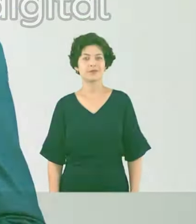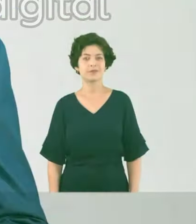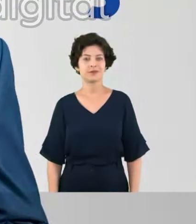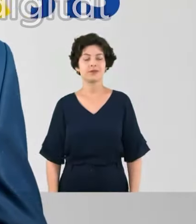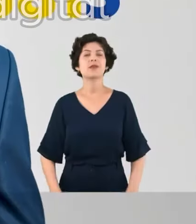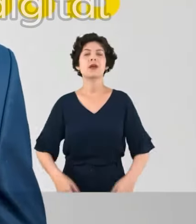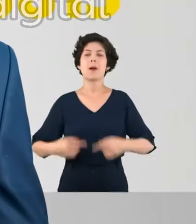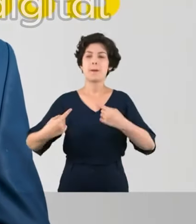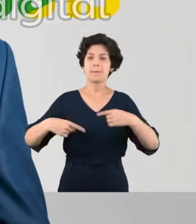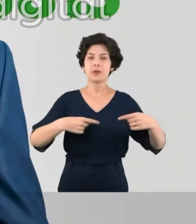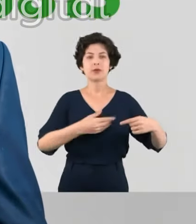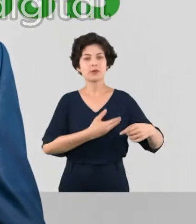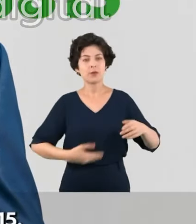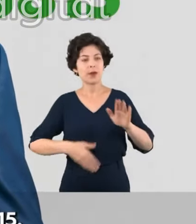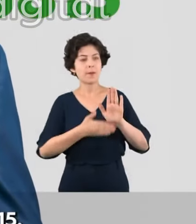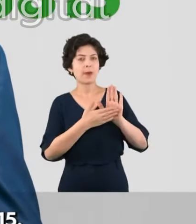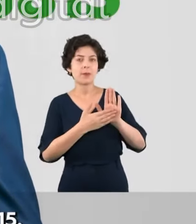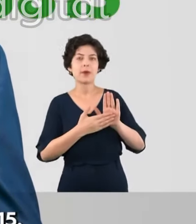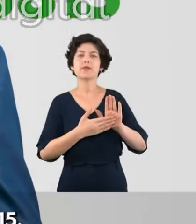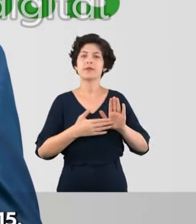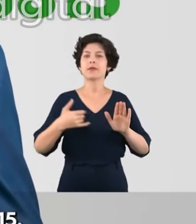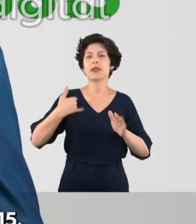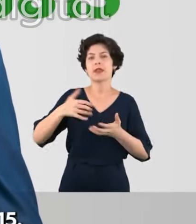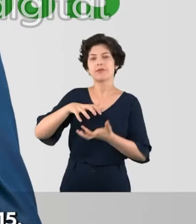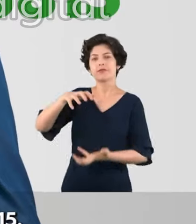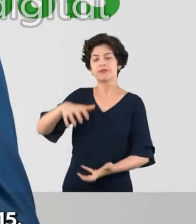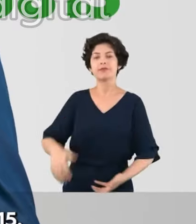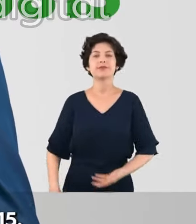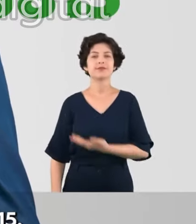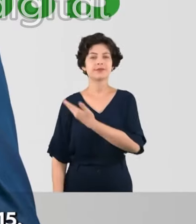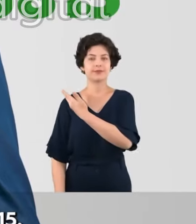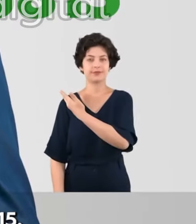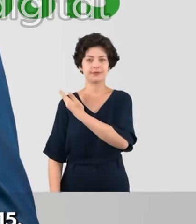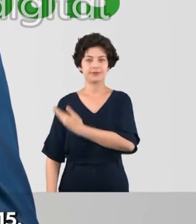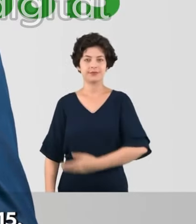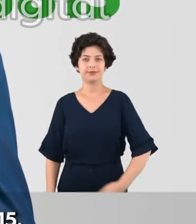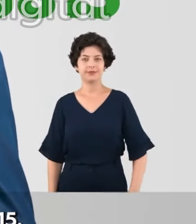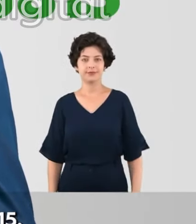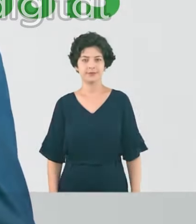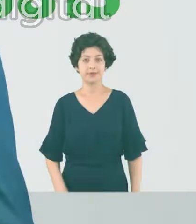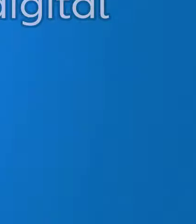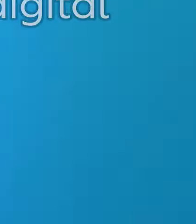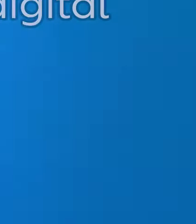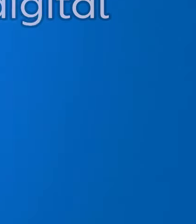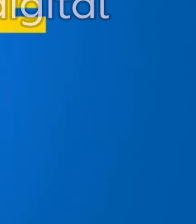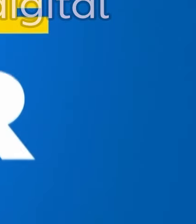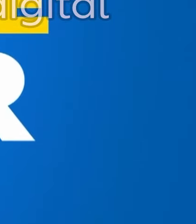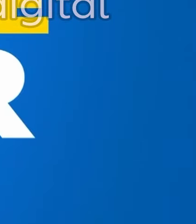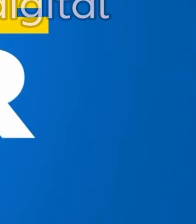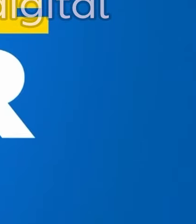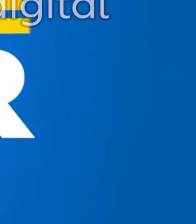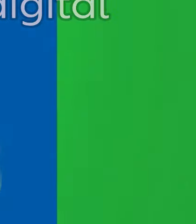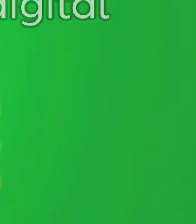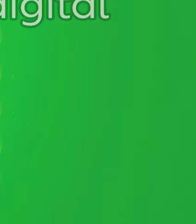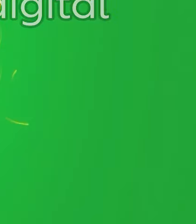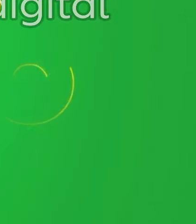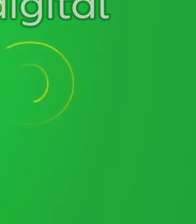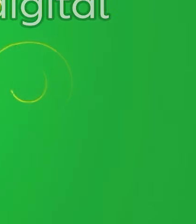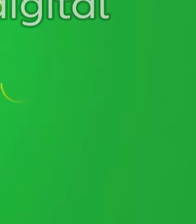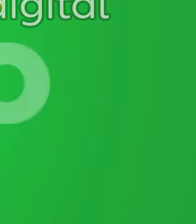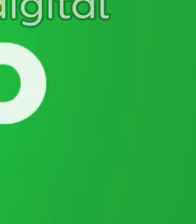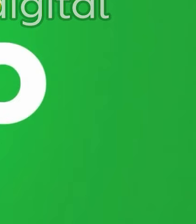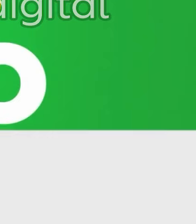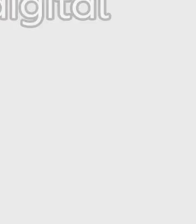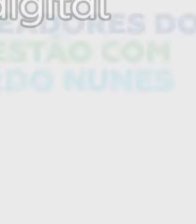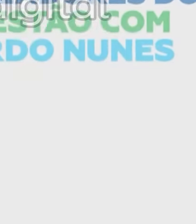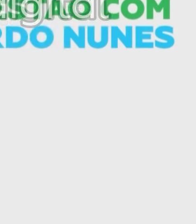Por mais políticas públicas para a melhoridade. Edson Marques, 15, 815. Isso não pode parar. Isso é